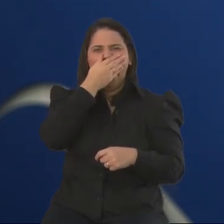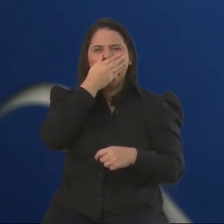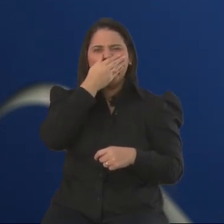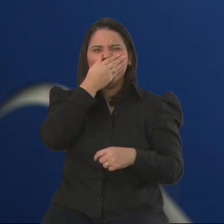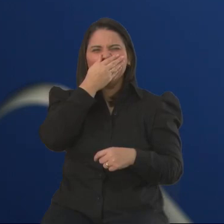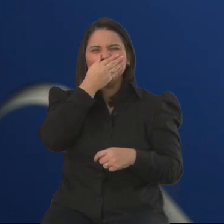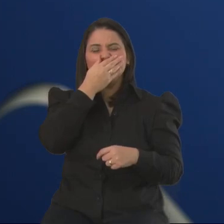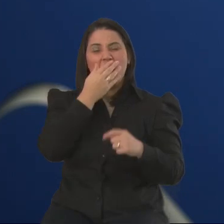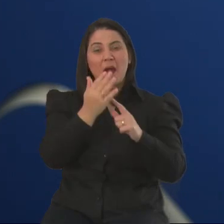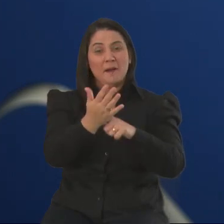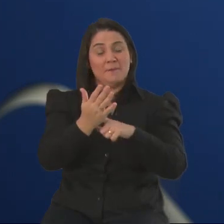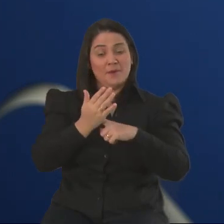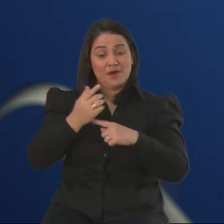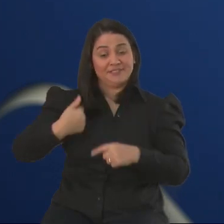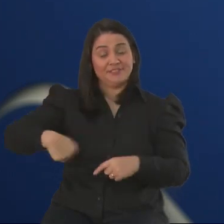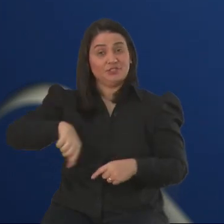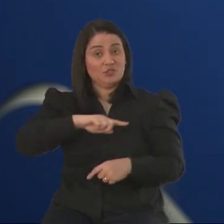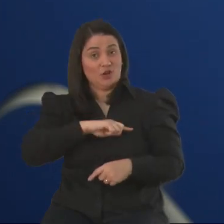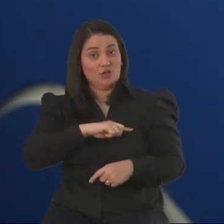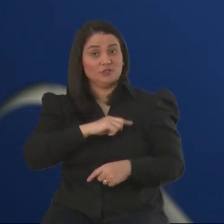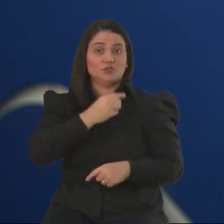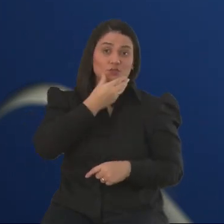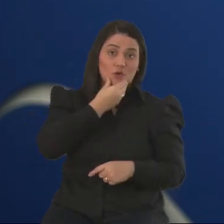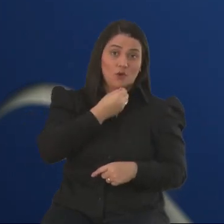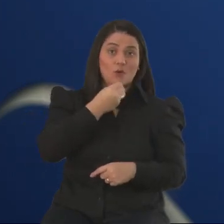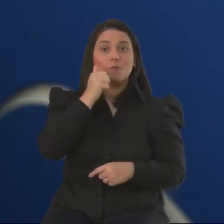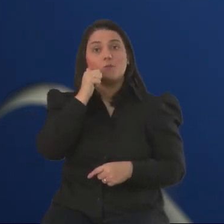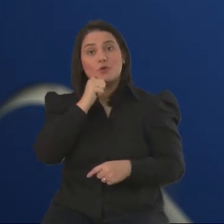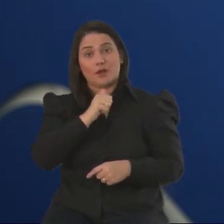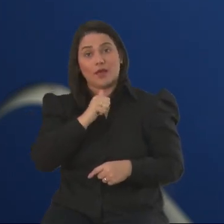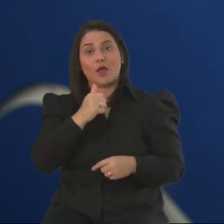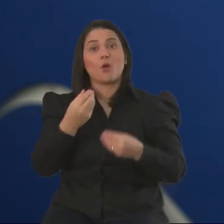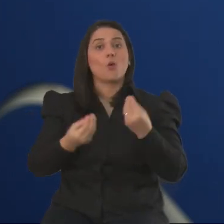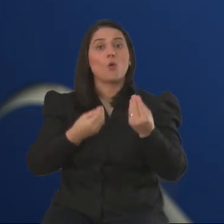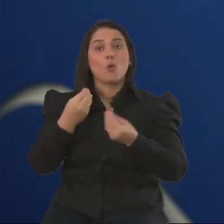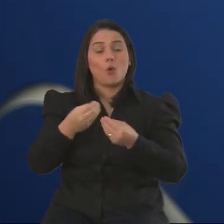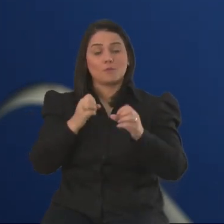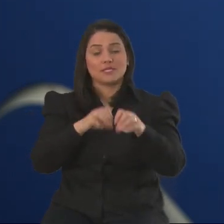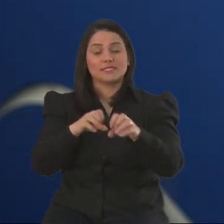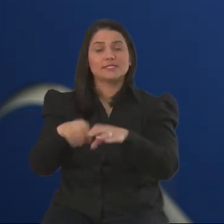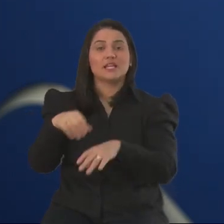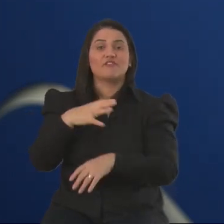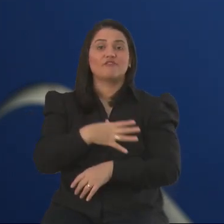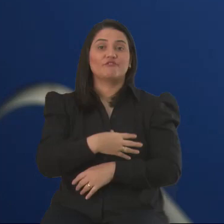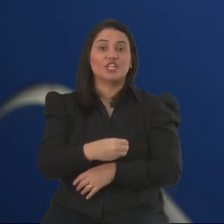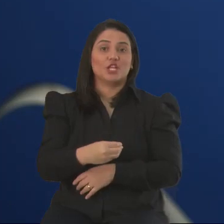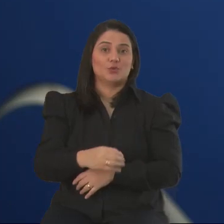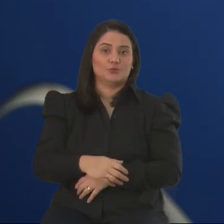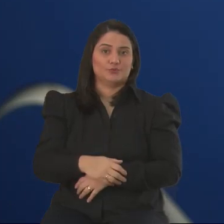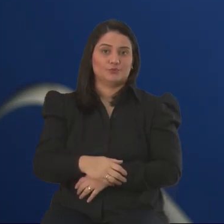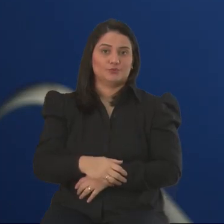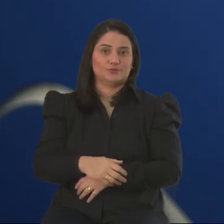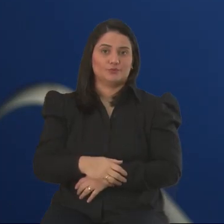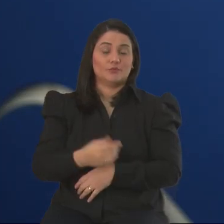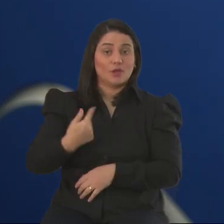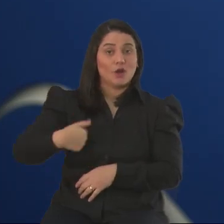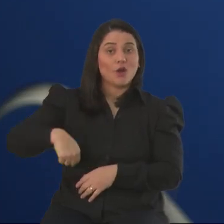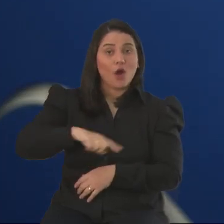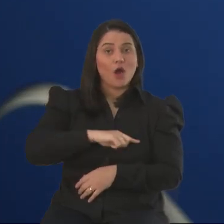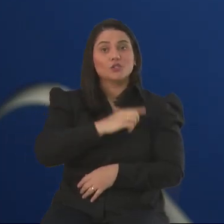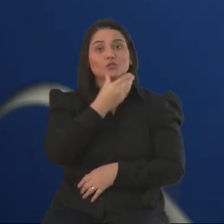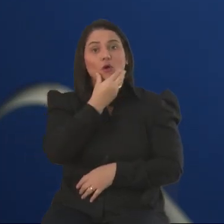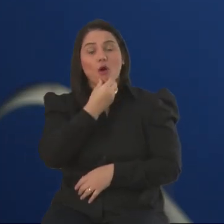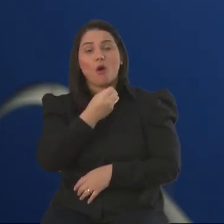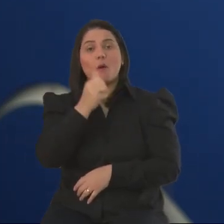como nós, homens e mulheres, educamos nossas filhas e nossos filhos, na forma como nós, homens